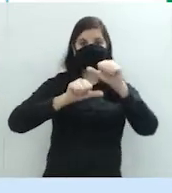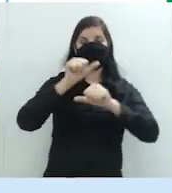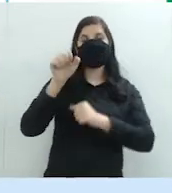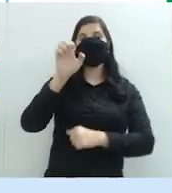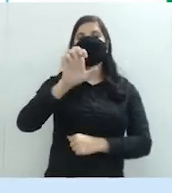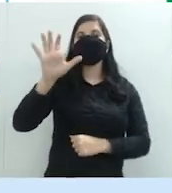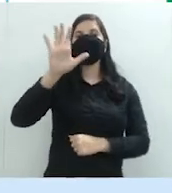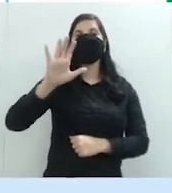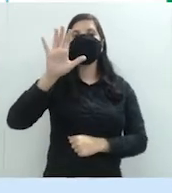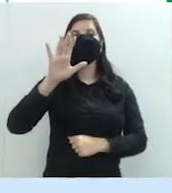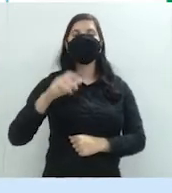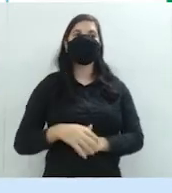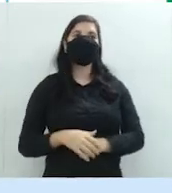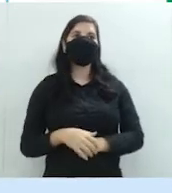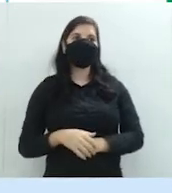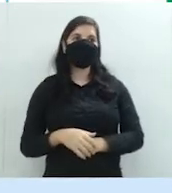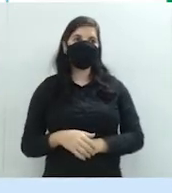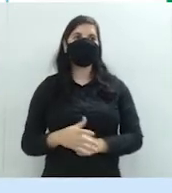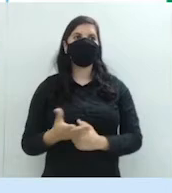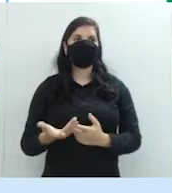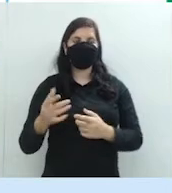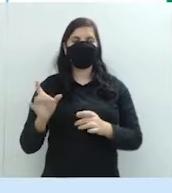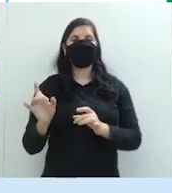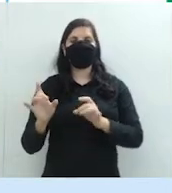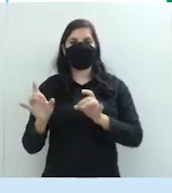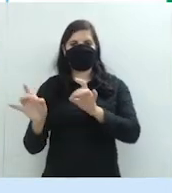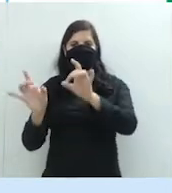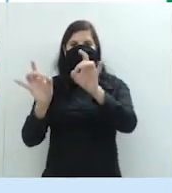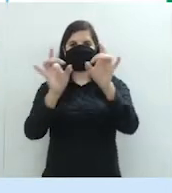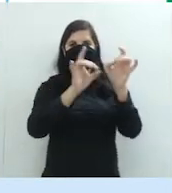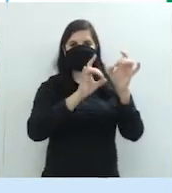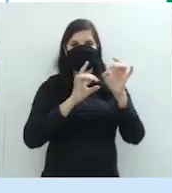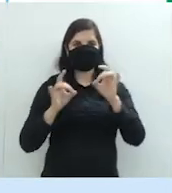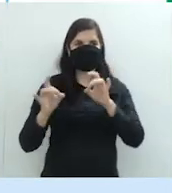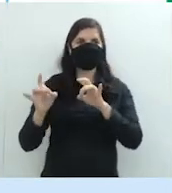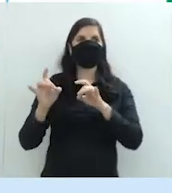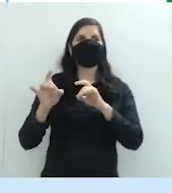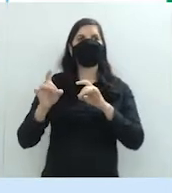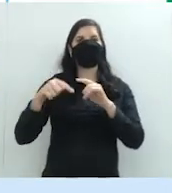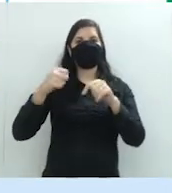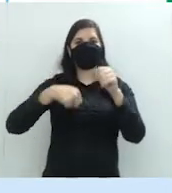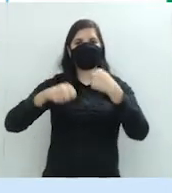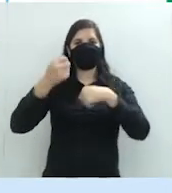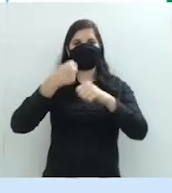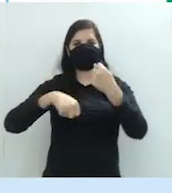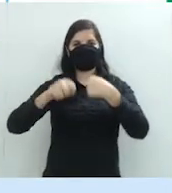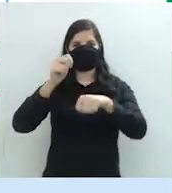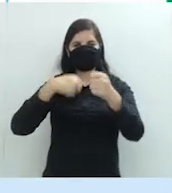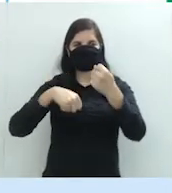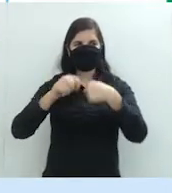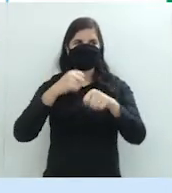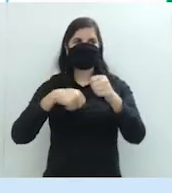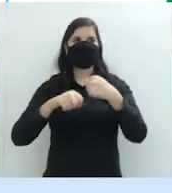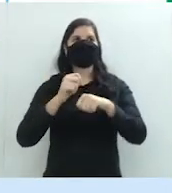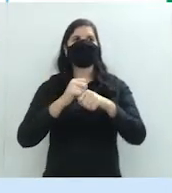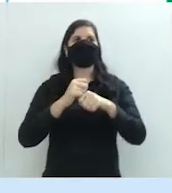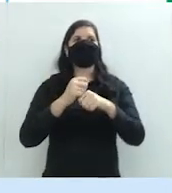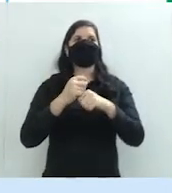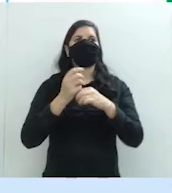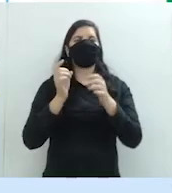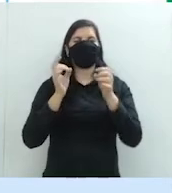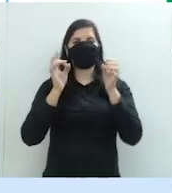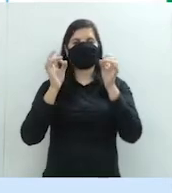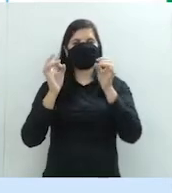Europa, evolução do comércio, o eixo econômico deixou de ser